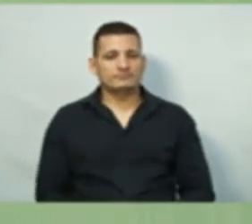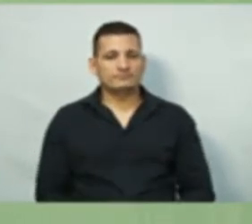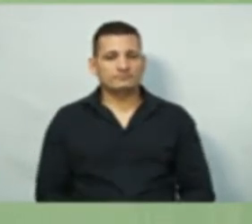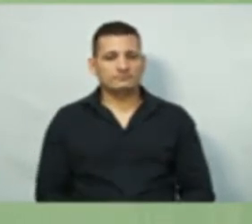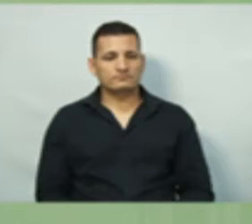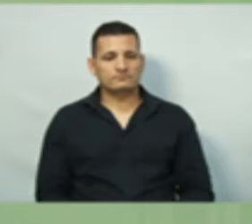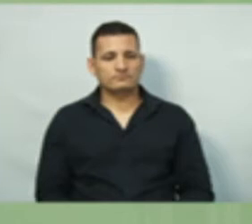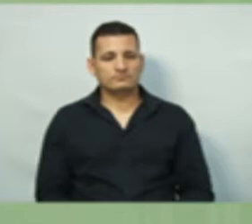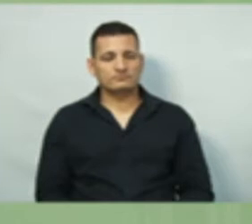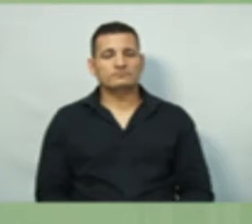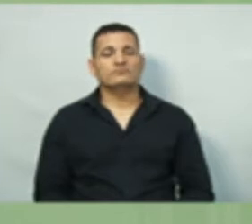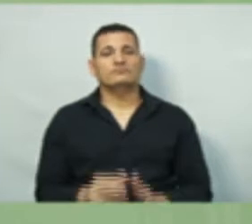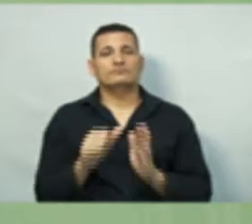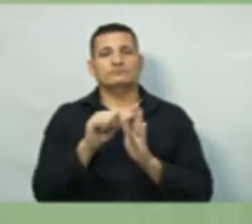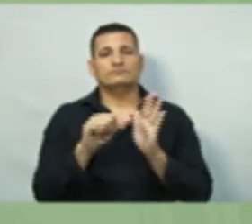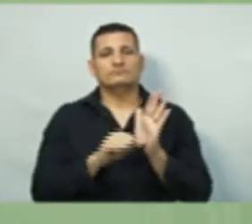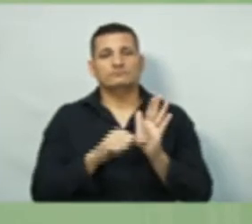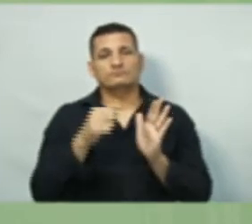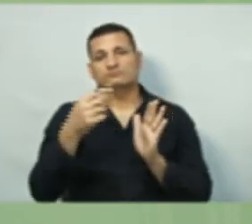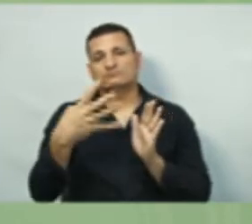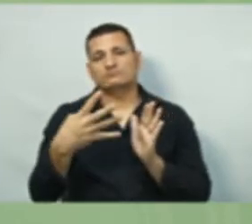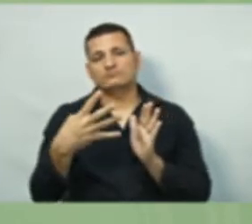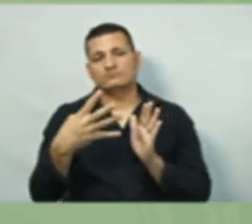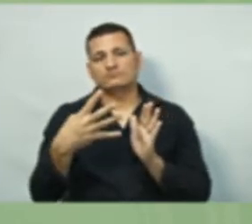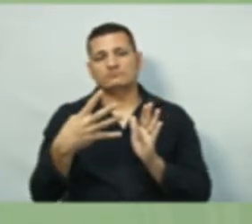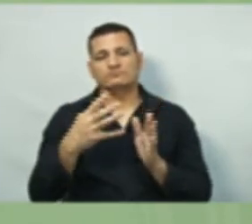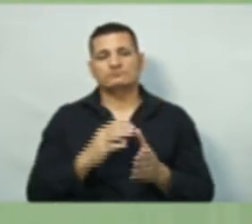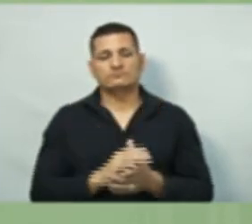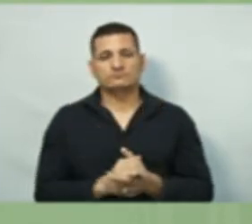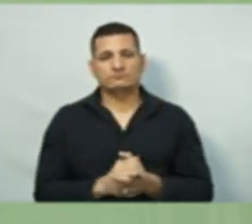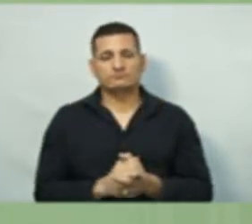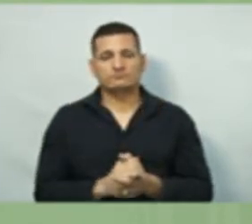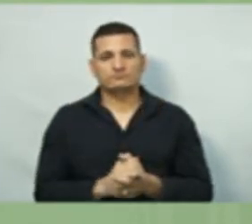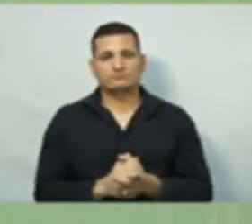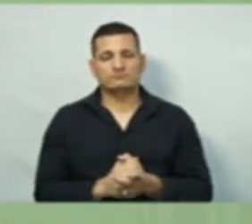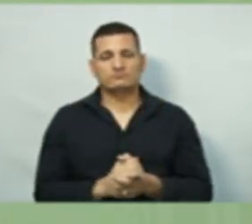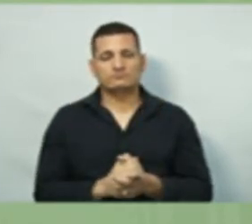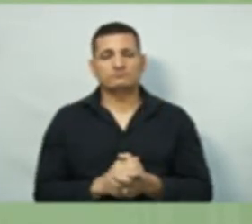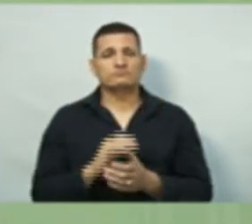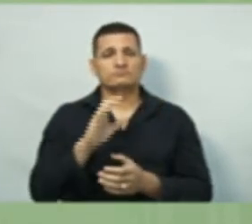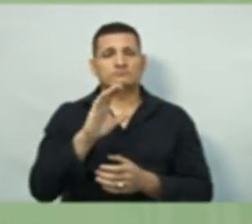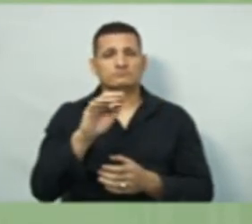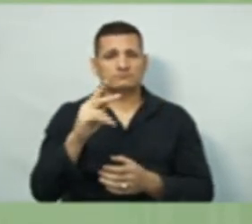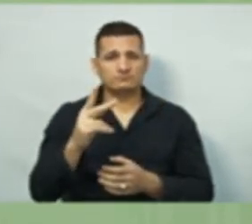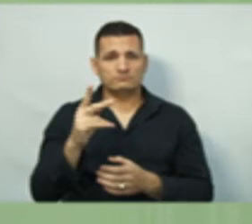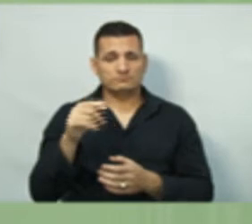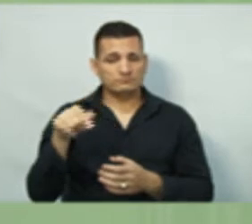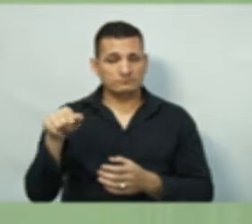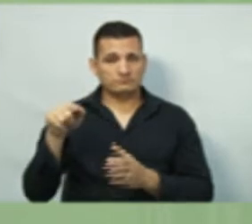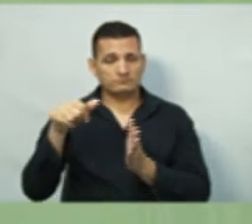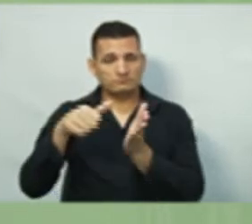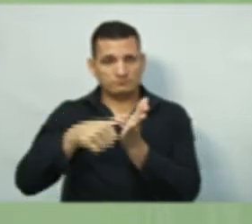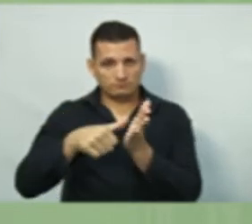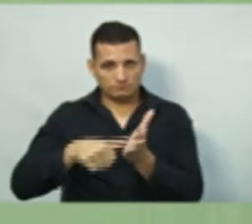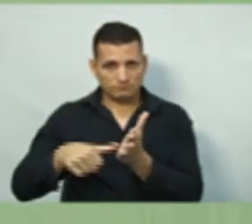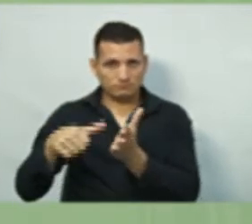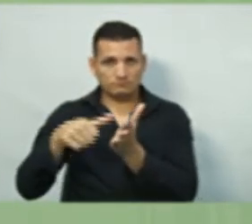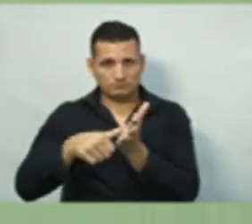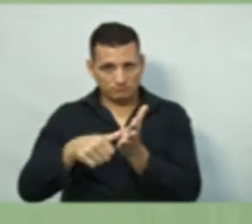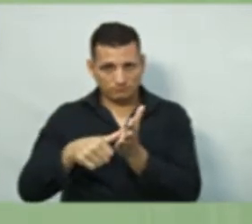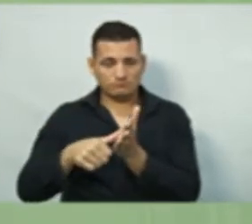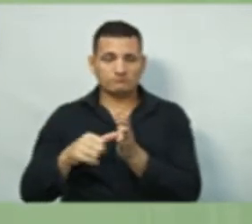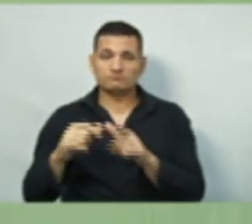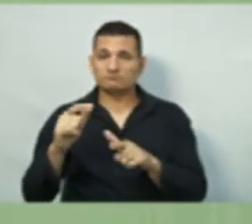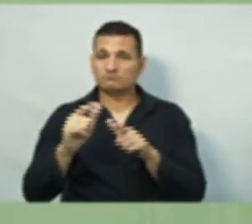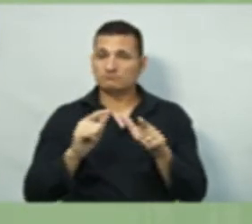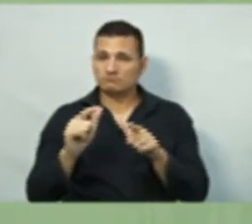Vimos, conforme o artigo 4º, que quando constituída por sócios para a prestação de